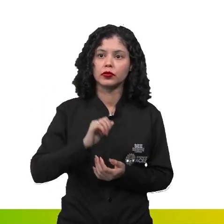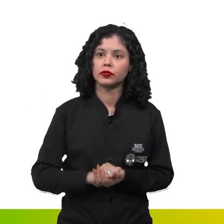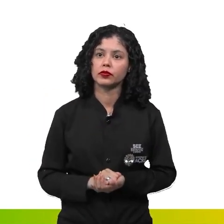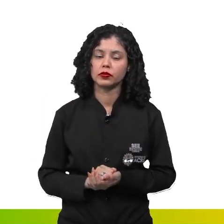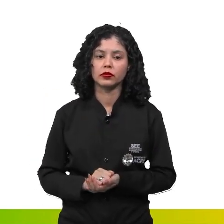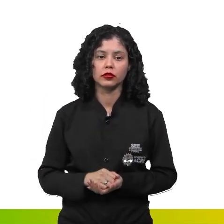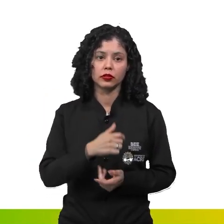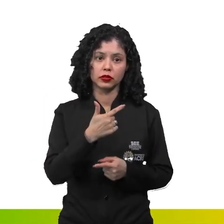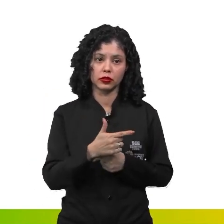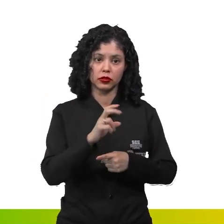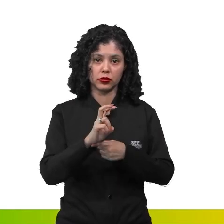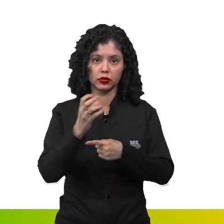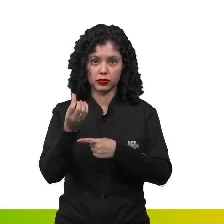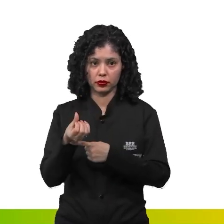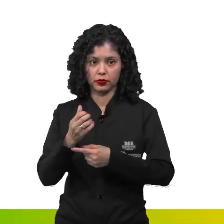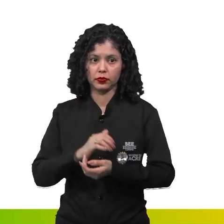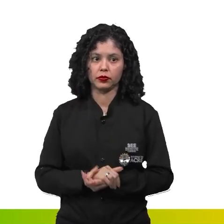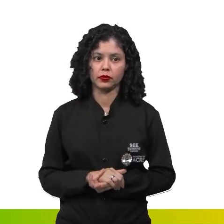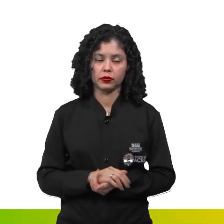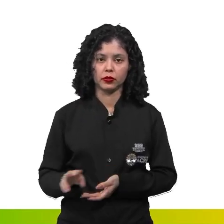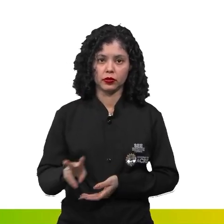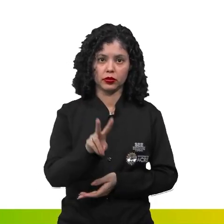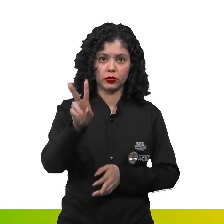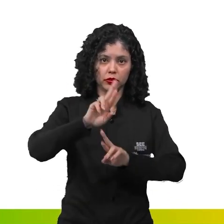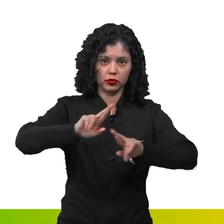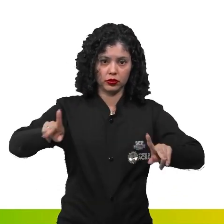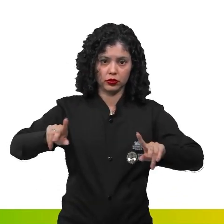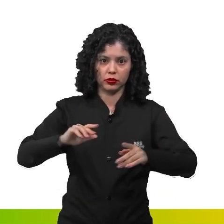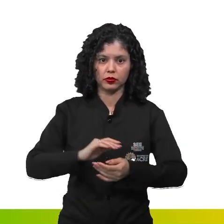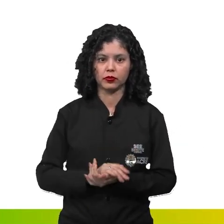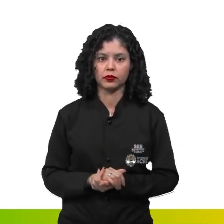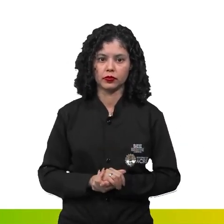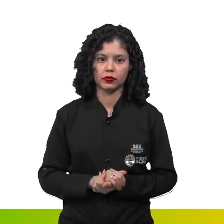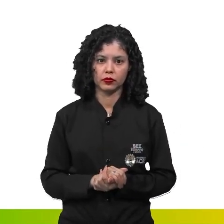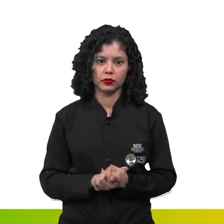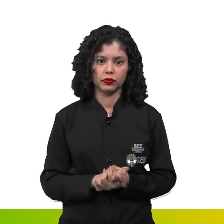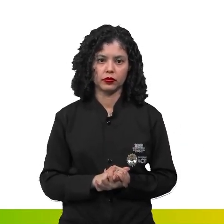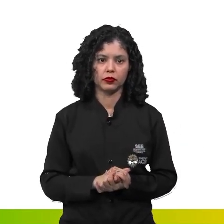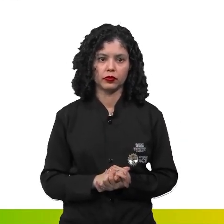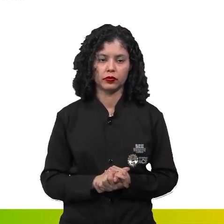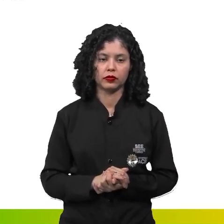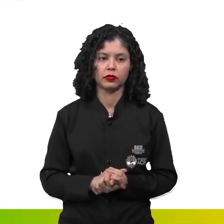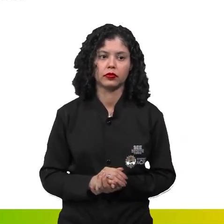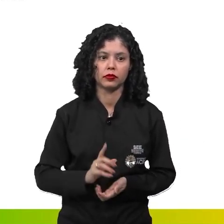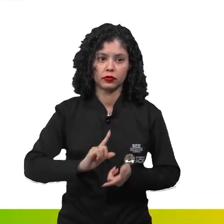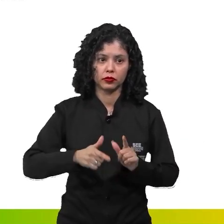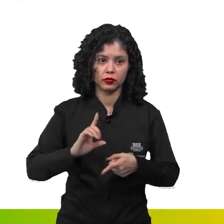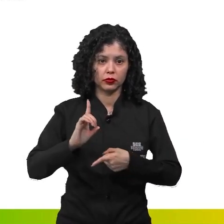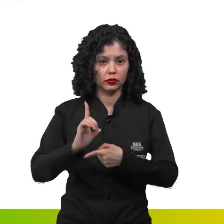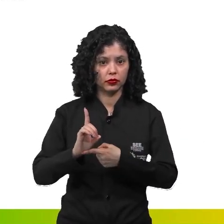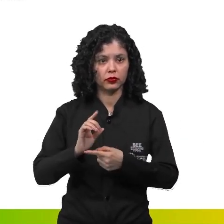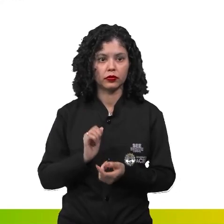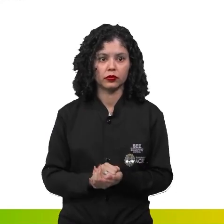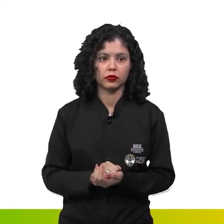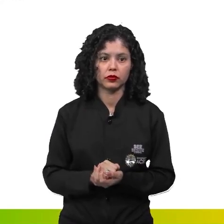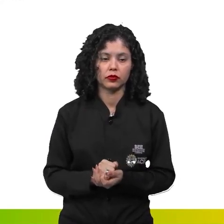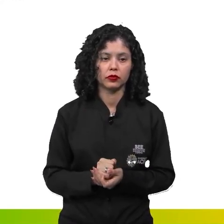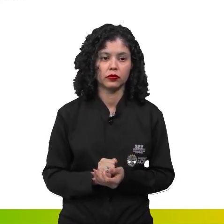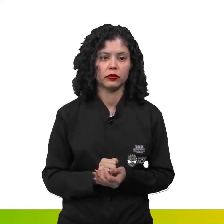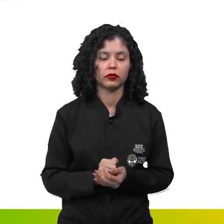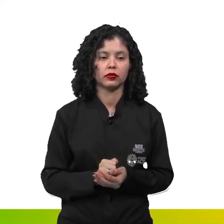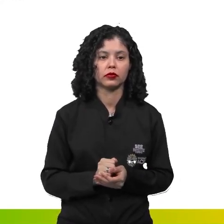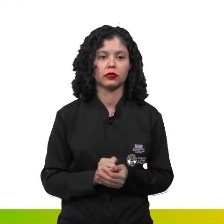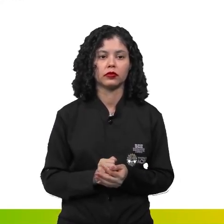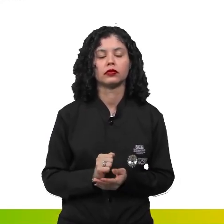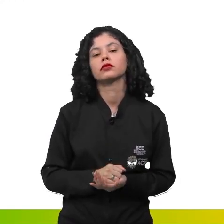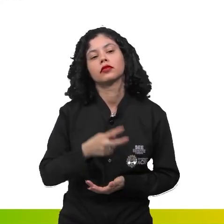temos 256 valores diferentes. E observar só a letra D e verificar se está